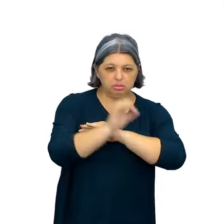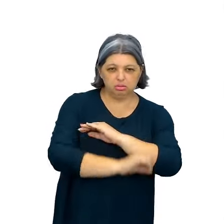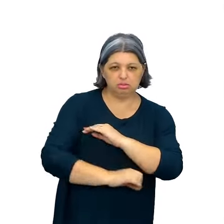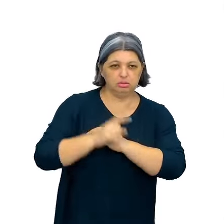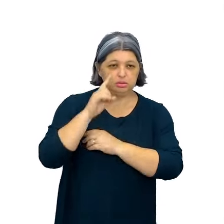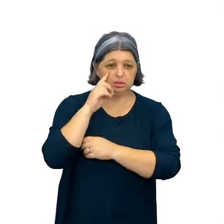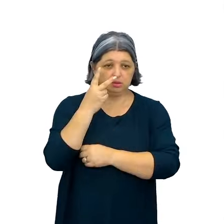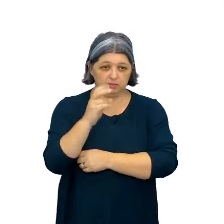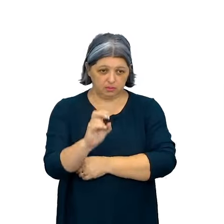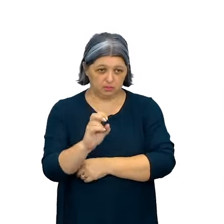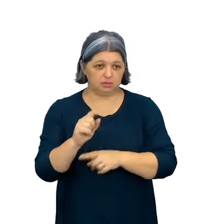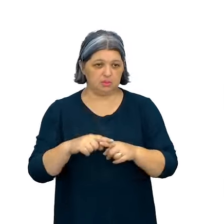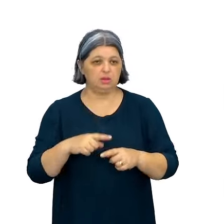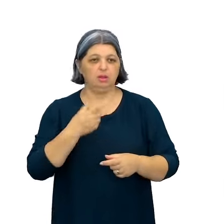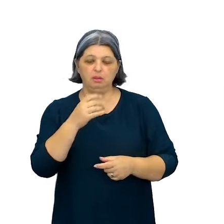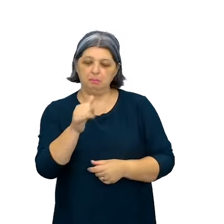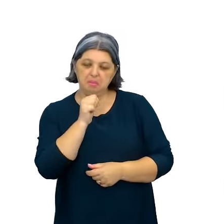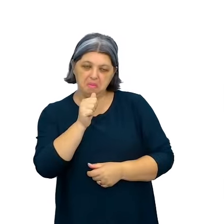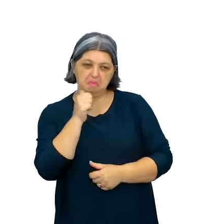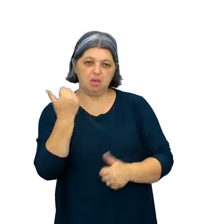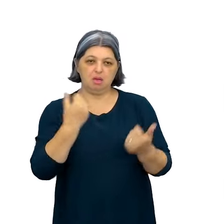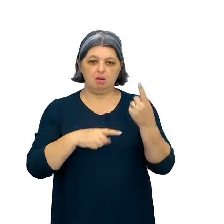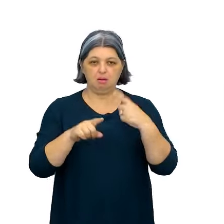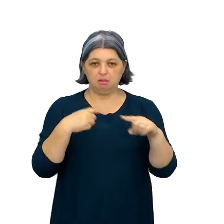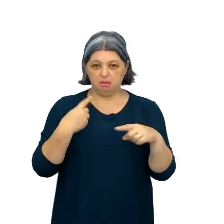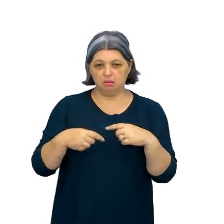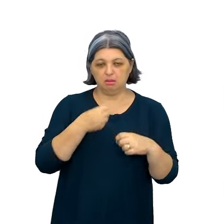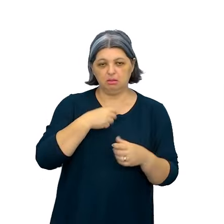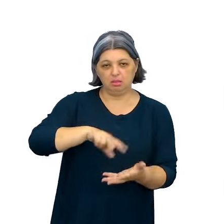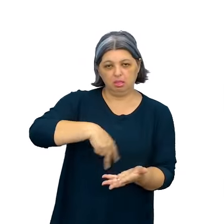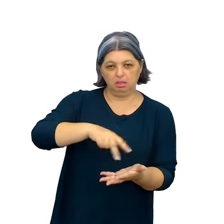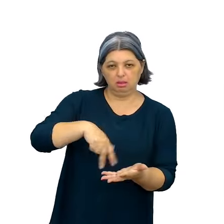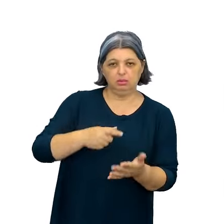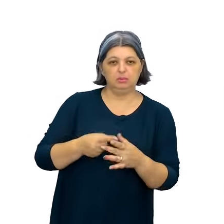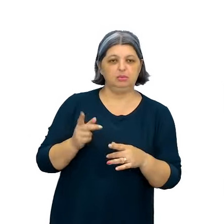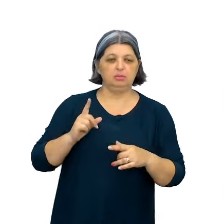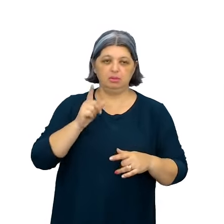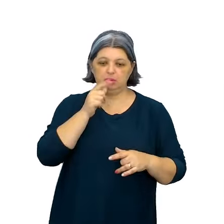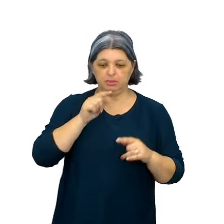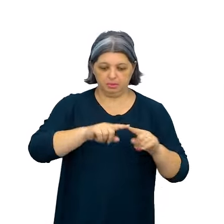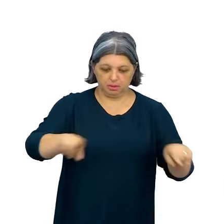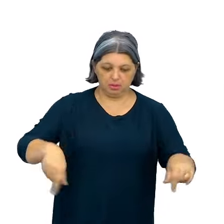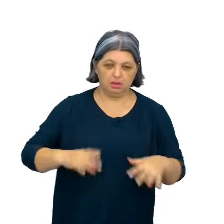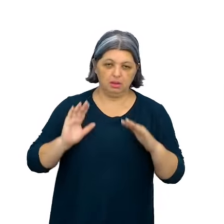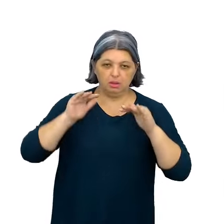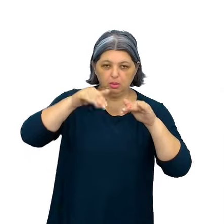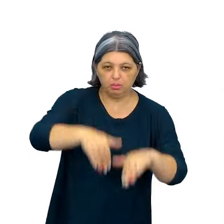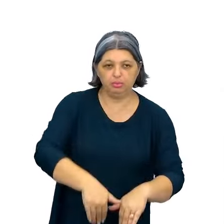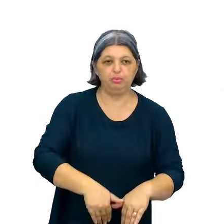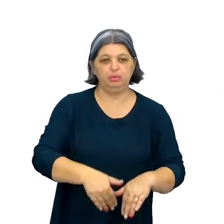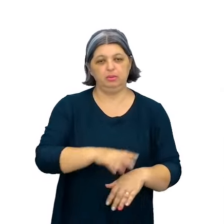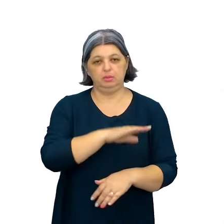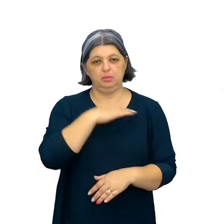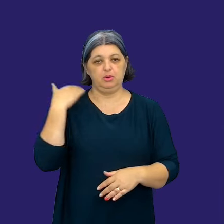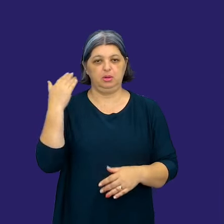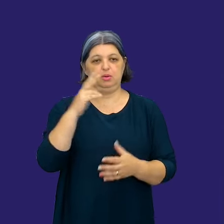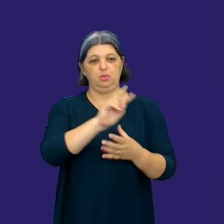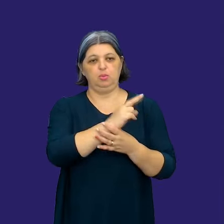novembro, bebeu, cantou, dançou, depois se atirou na Lagoa Rodrigo de Freitas e morreu afogado.